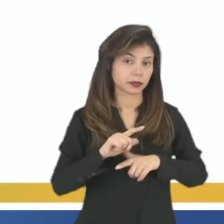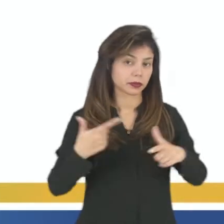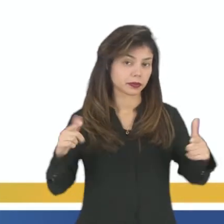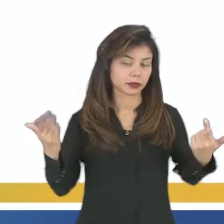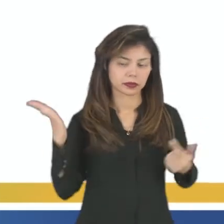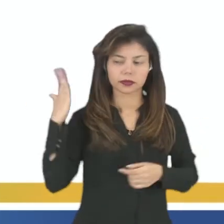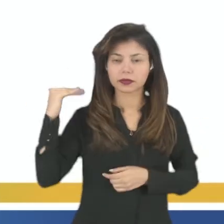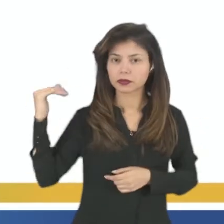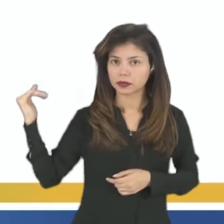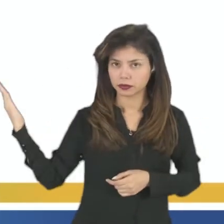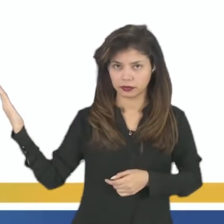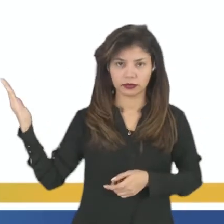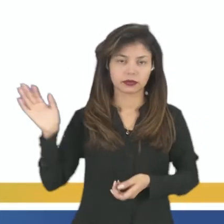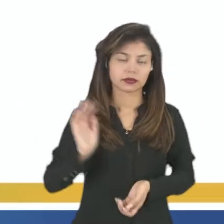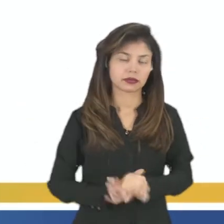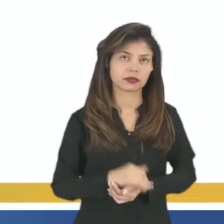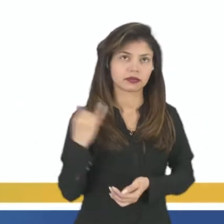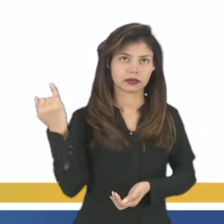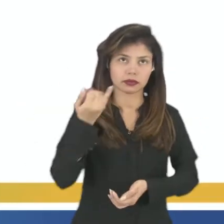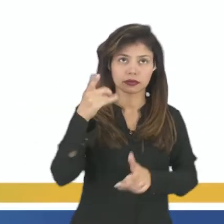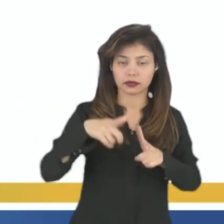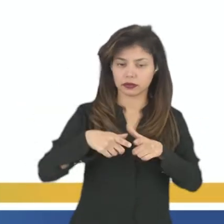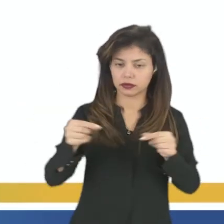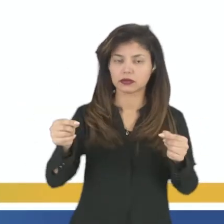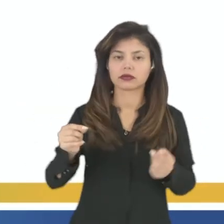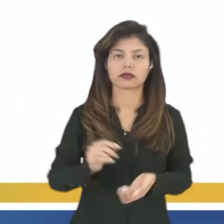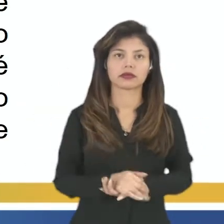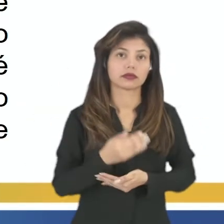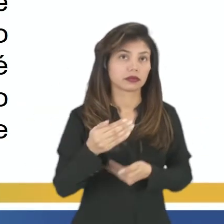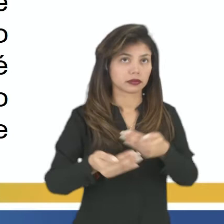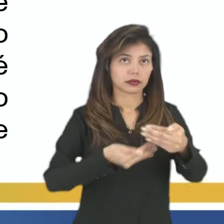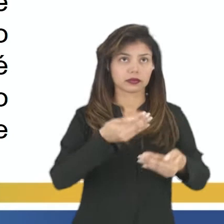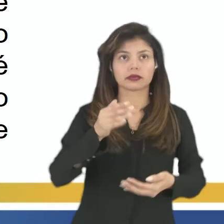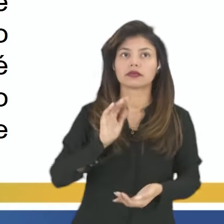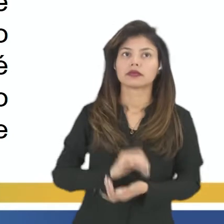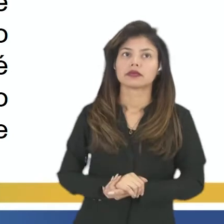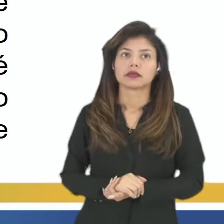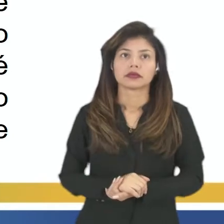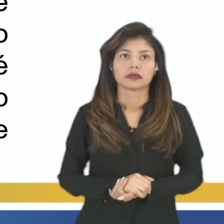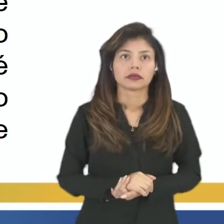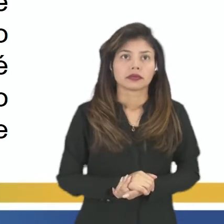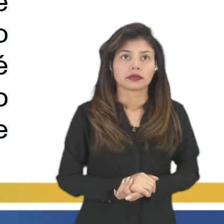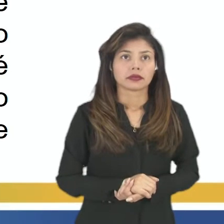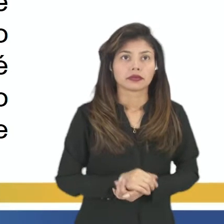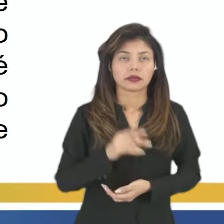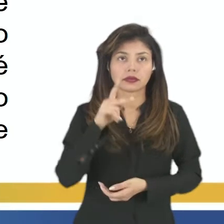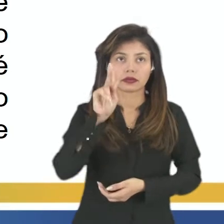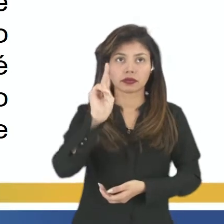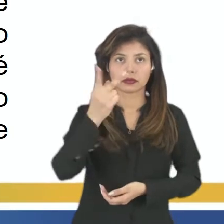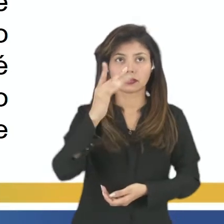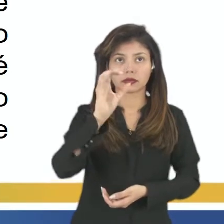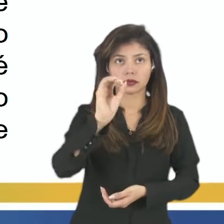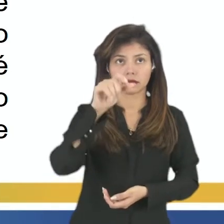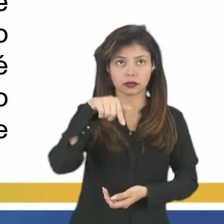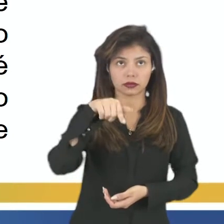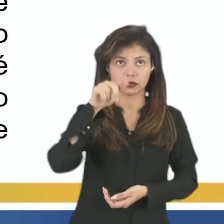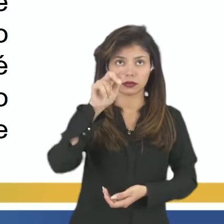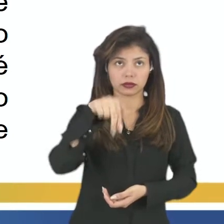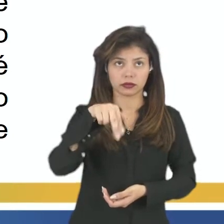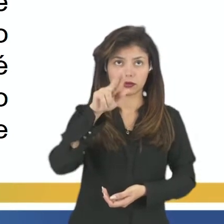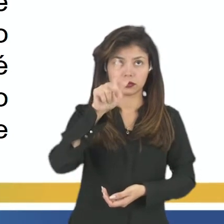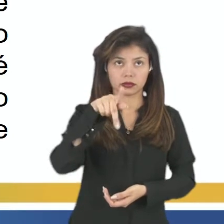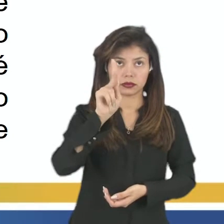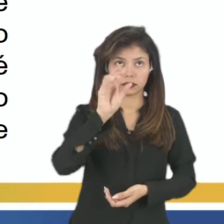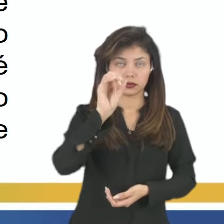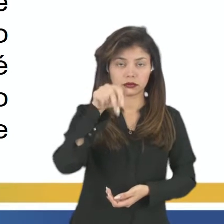dos grandes famosos, né, uma cidade bem importante na China, bem desenvolvida. Além de Xangai e da China, nós temos também Hong Kong, né,